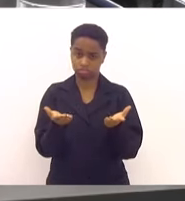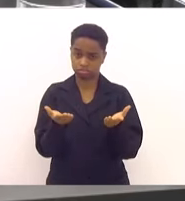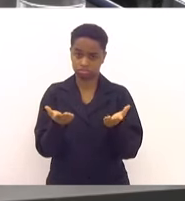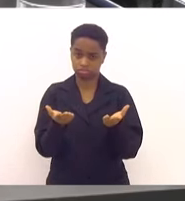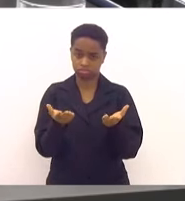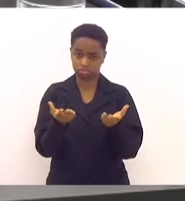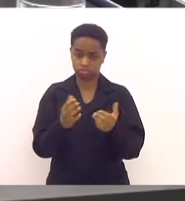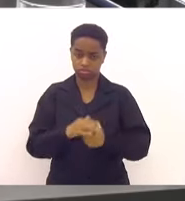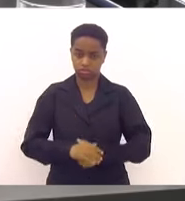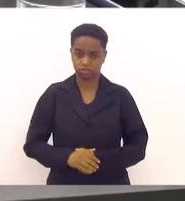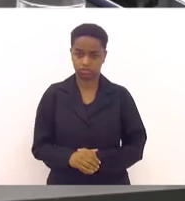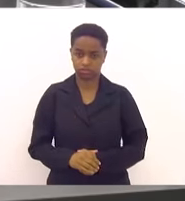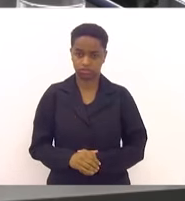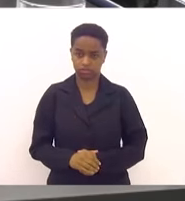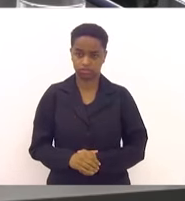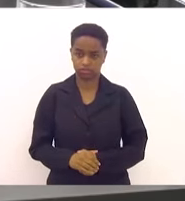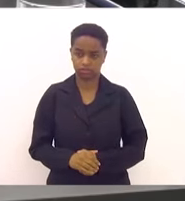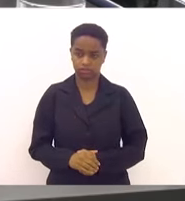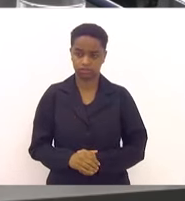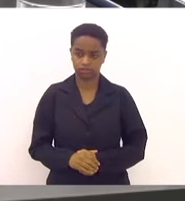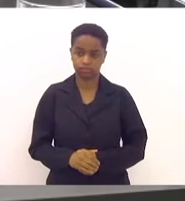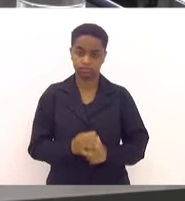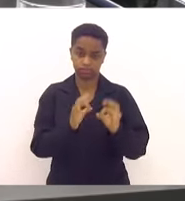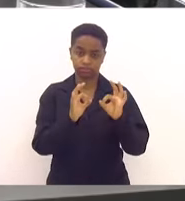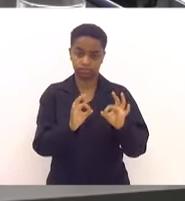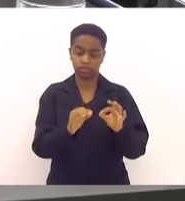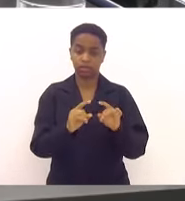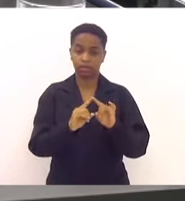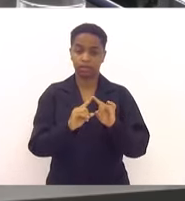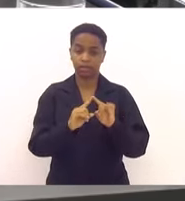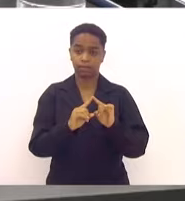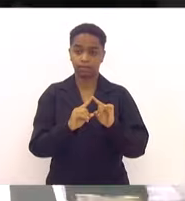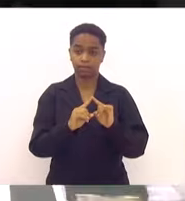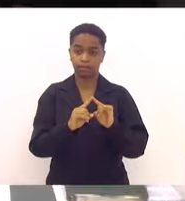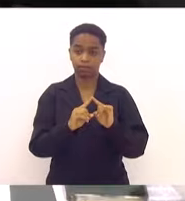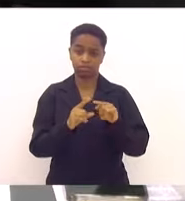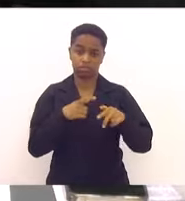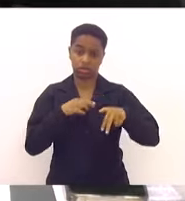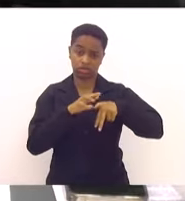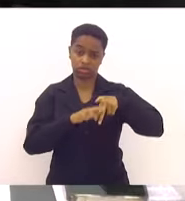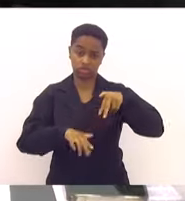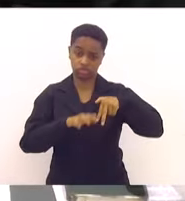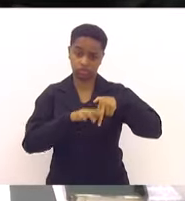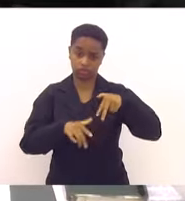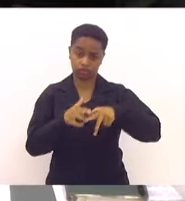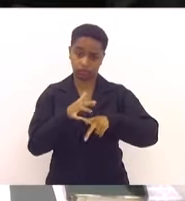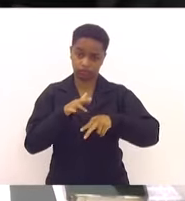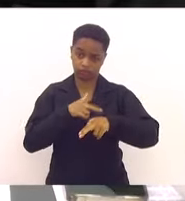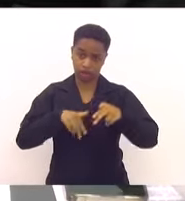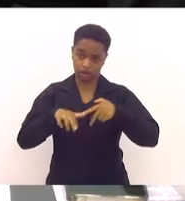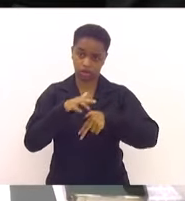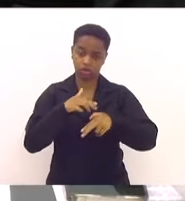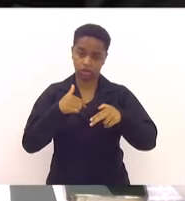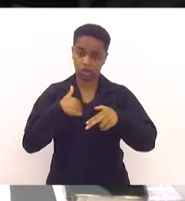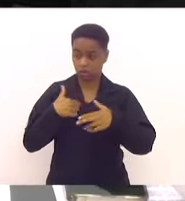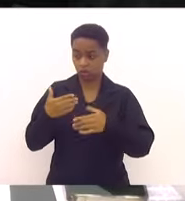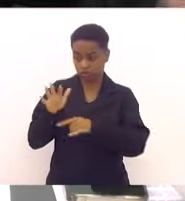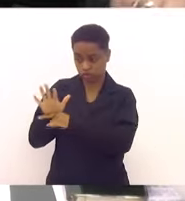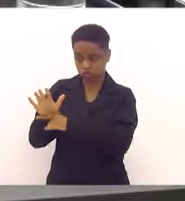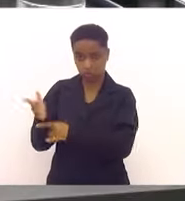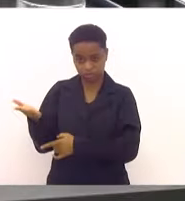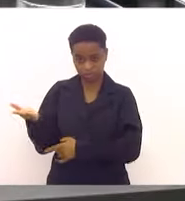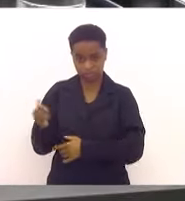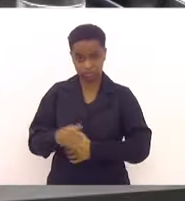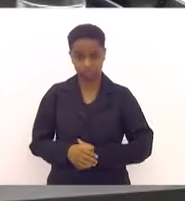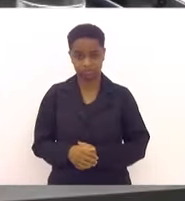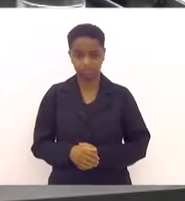químico. Exatamente. Não, exatamente. Mas então. Ele é multigênero. É, exatamente. Eu estou acudindo, Vossa Excelência.